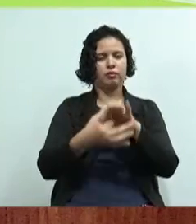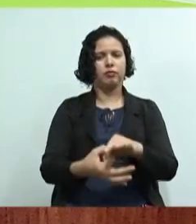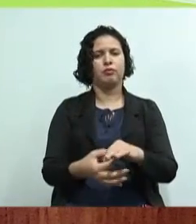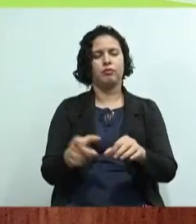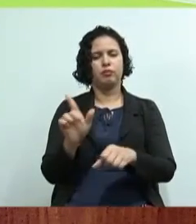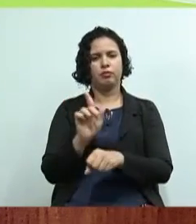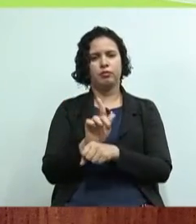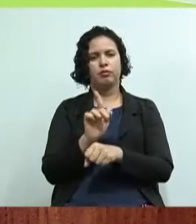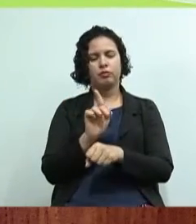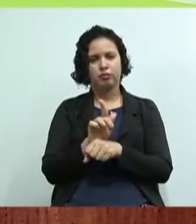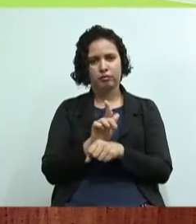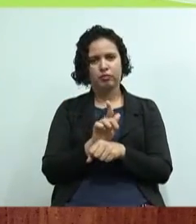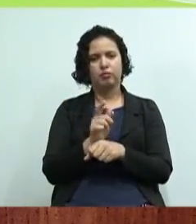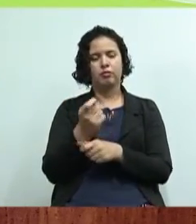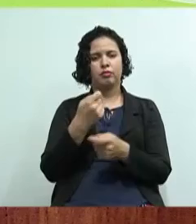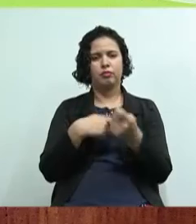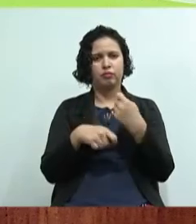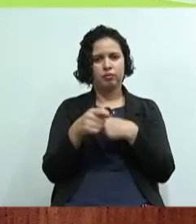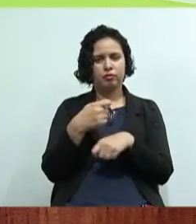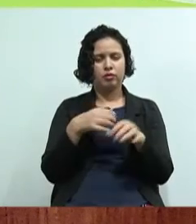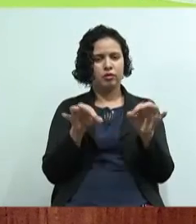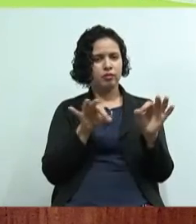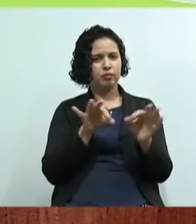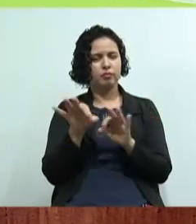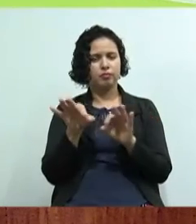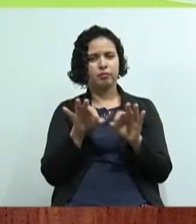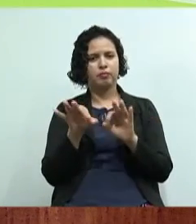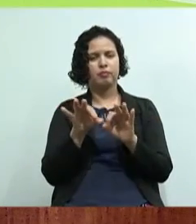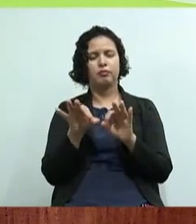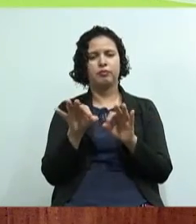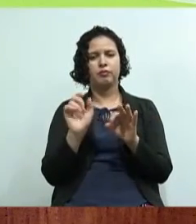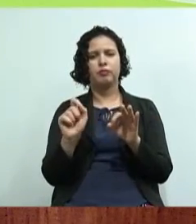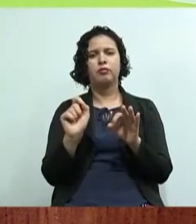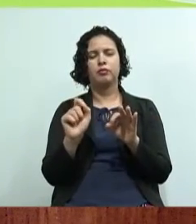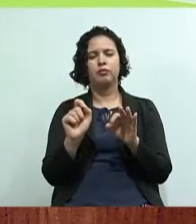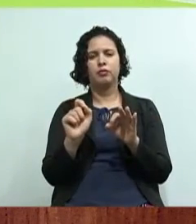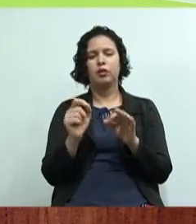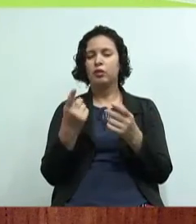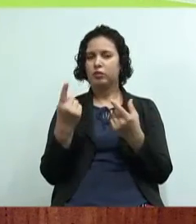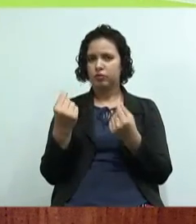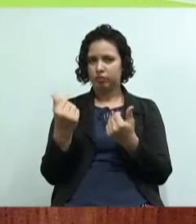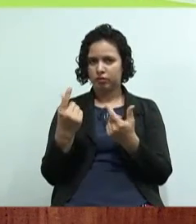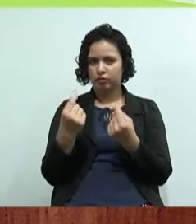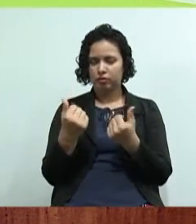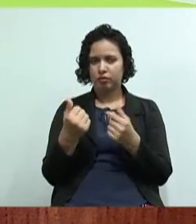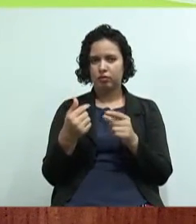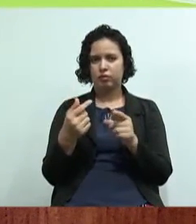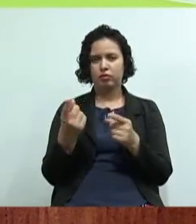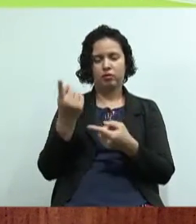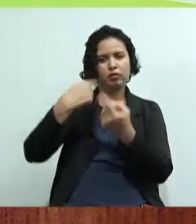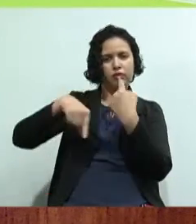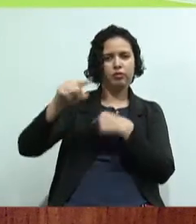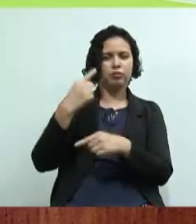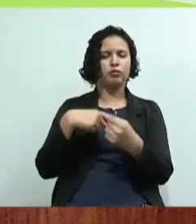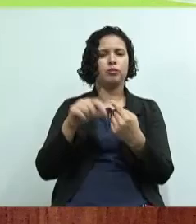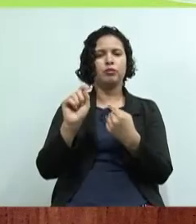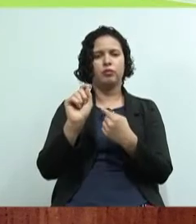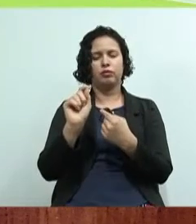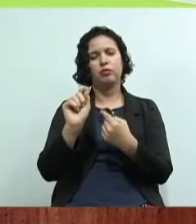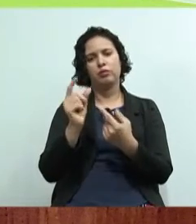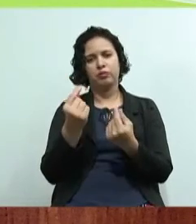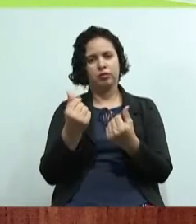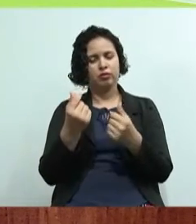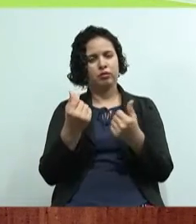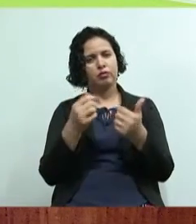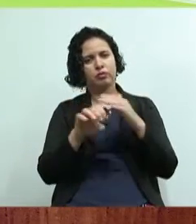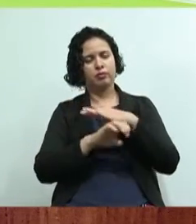no sentido de que você precisa fazer um planejamento, considerando não só a rentabilidade, né, ou o retorno do investimento